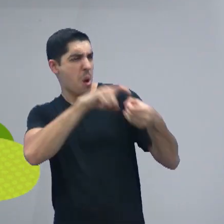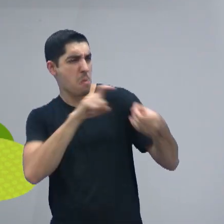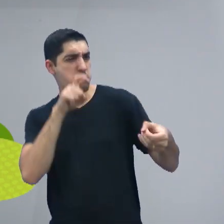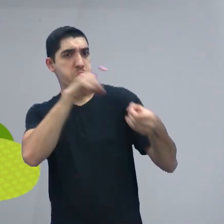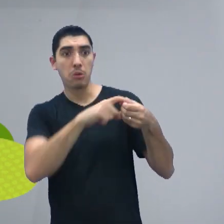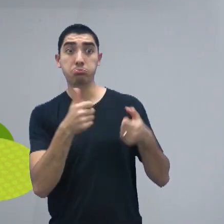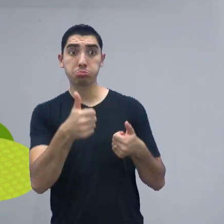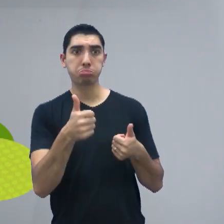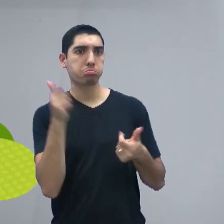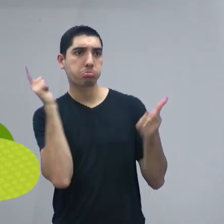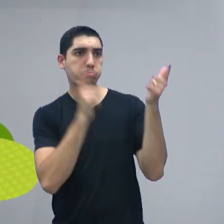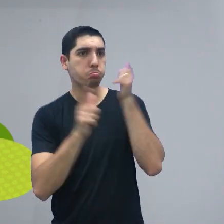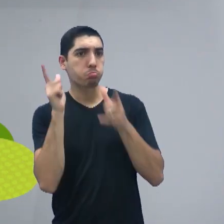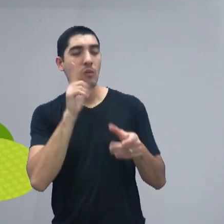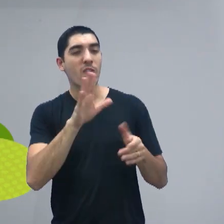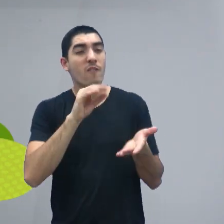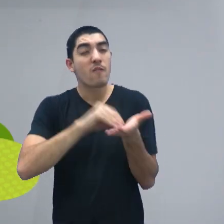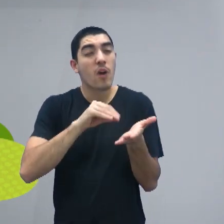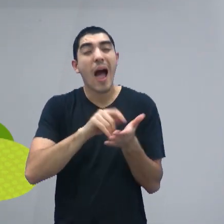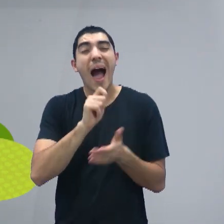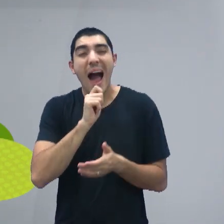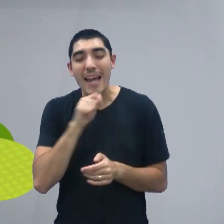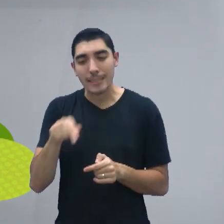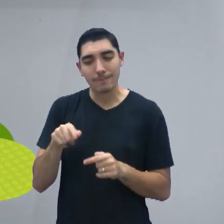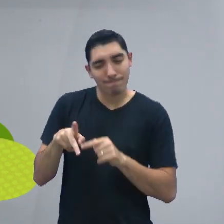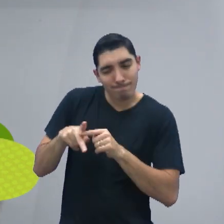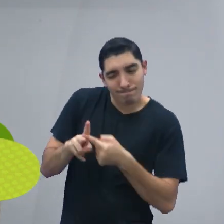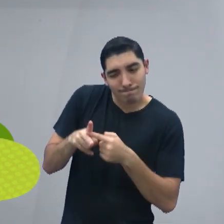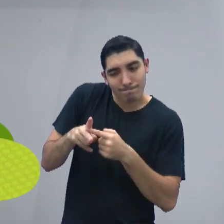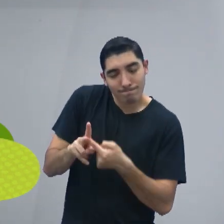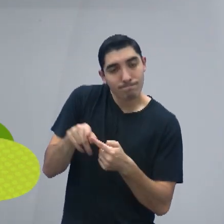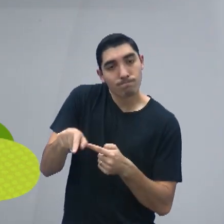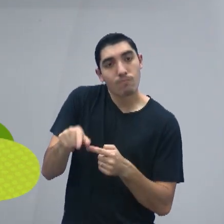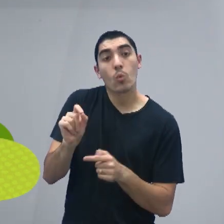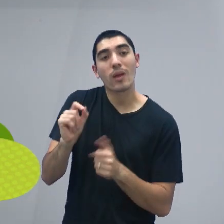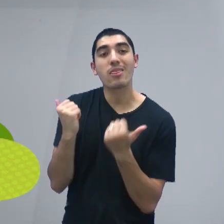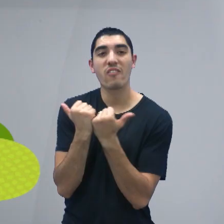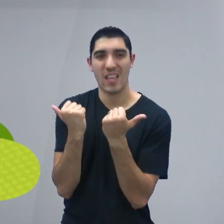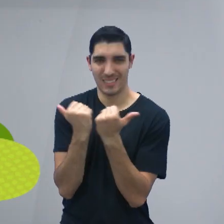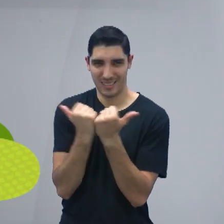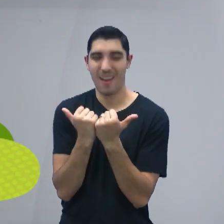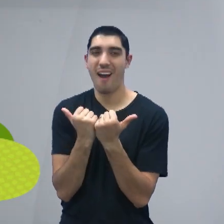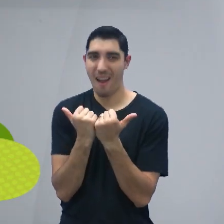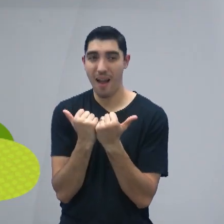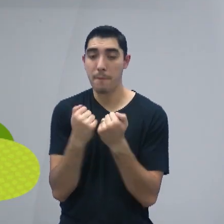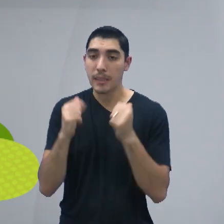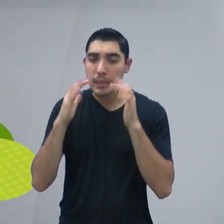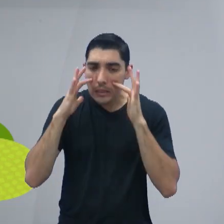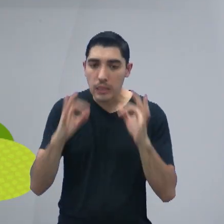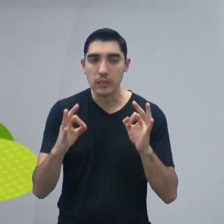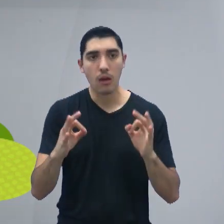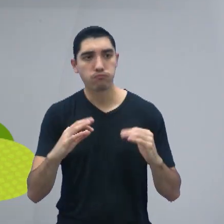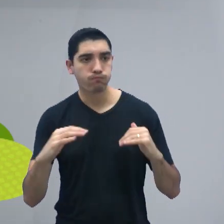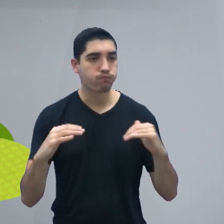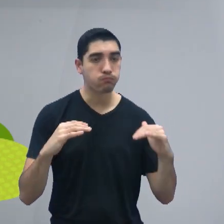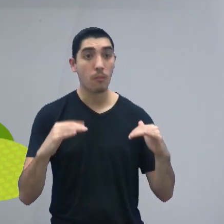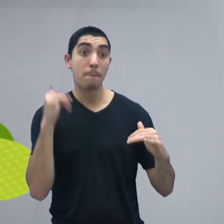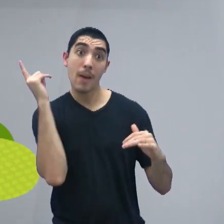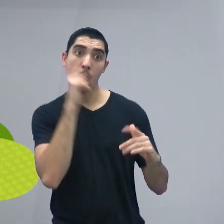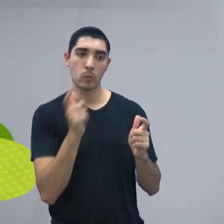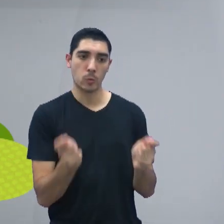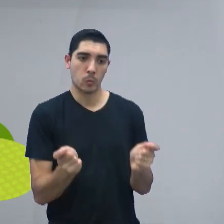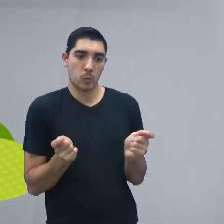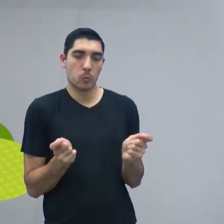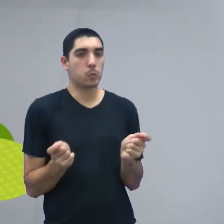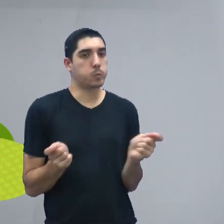bem. Falta talvez uns ajustes defensivos para poder o time melhorar essa parte de concentração e encontrar regularidade novamente na